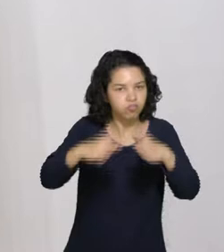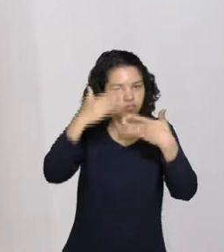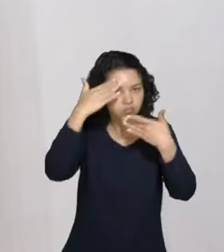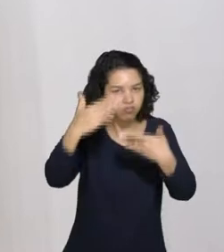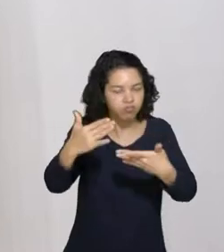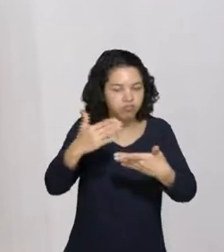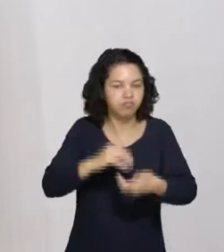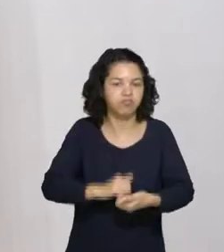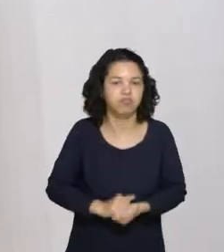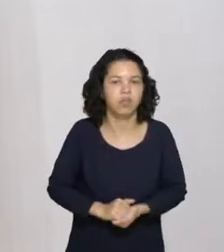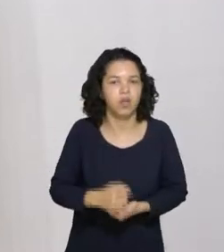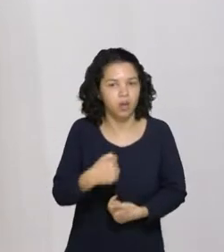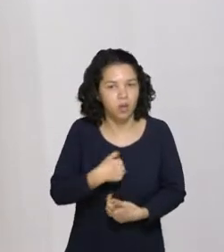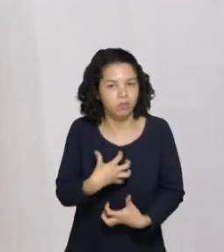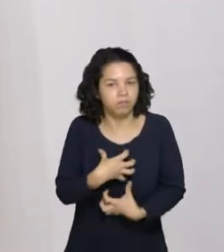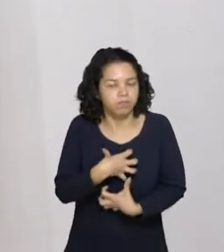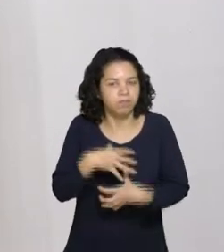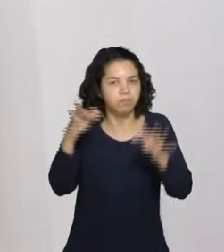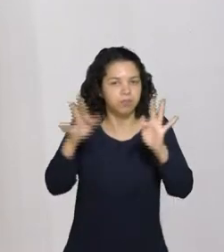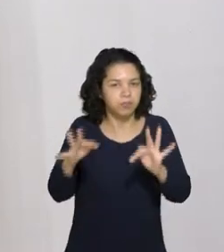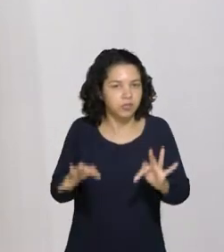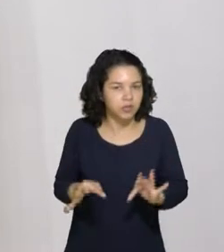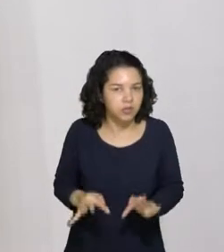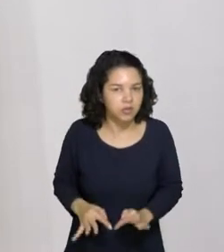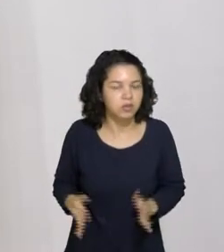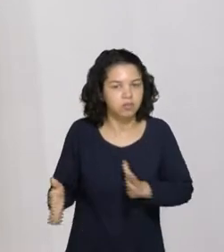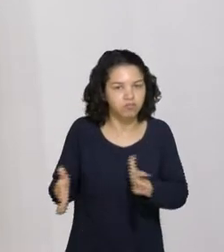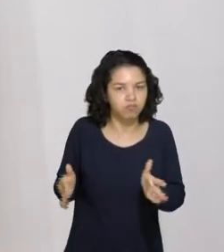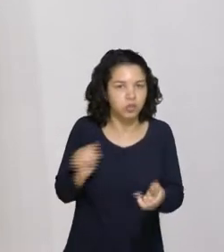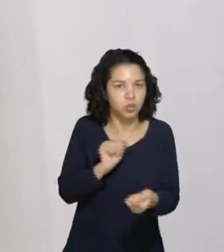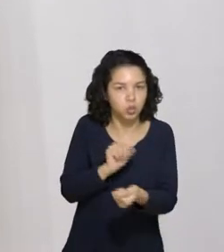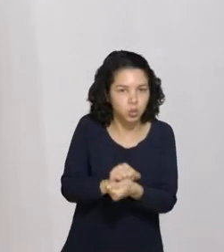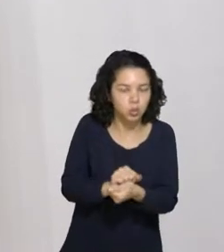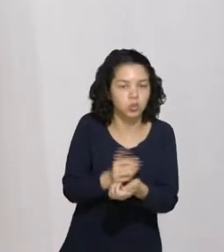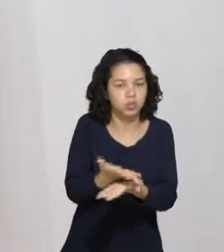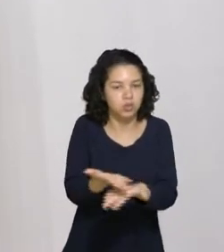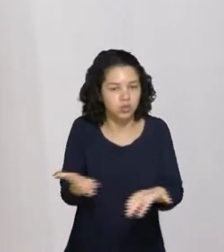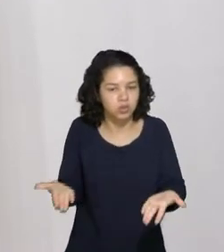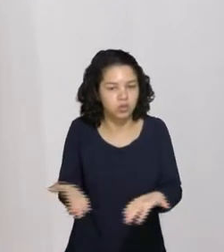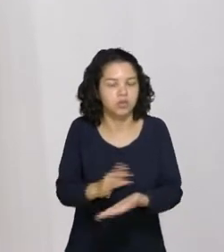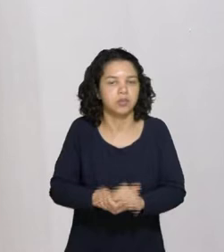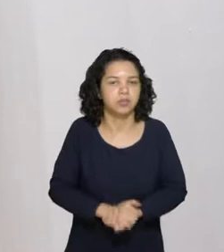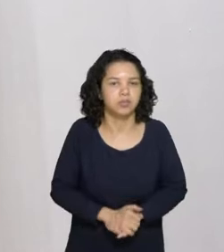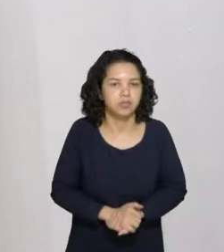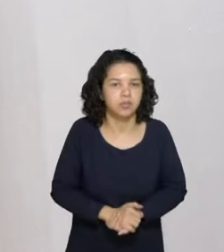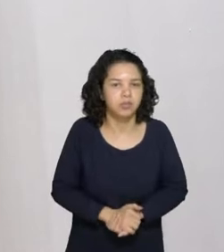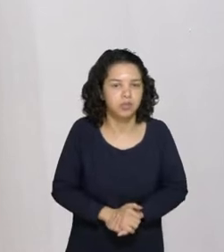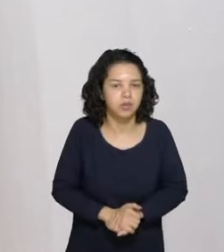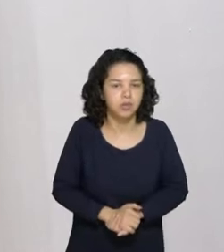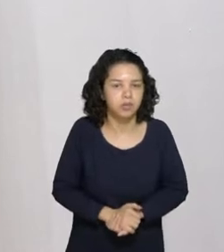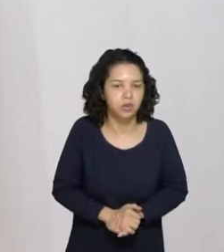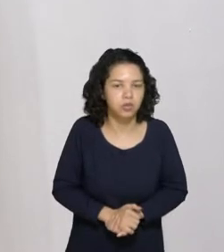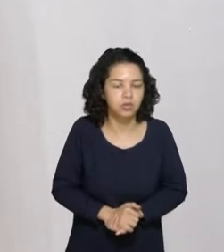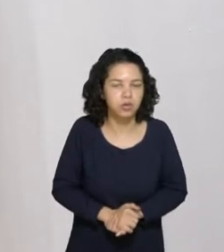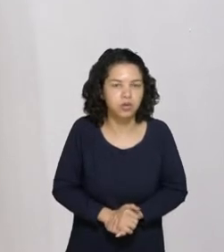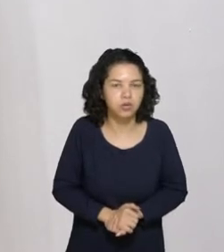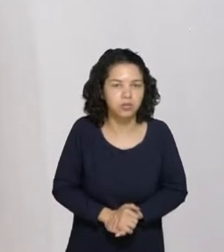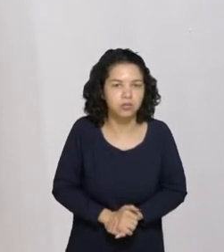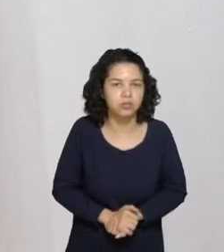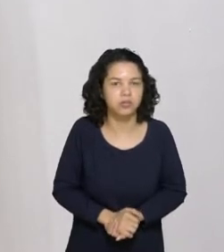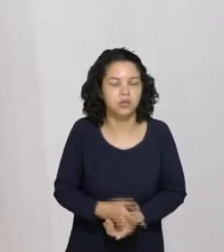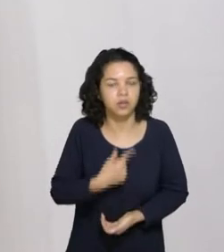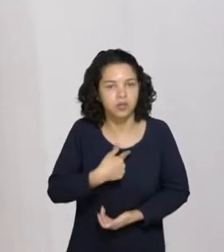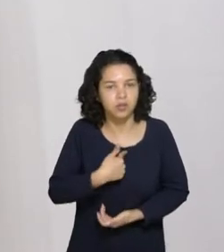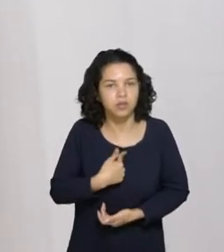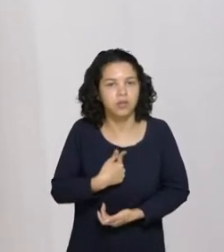Tenho que dizer que me senti muito feliz no tempo que passei junto com vocês, continuarei mais um tempo ainda, mas por força maior